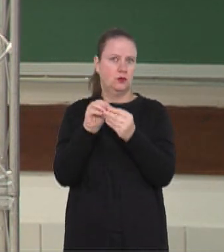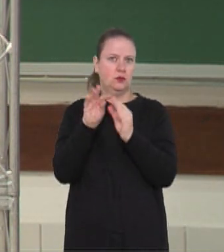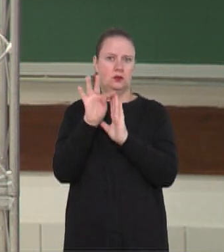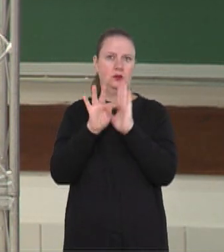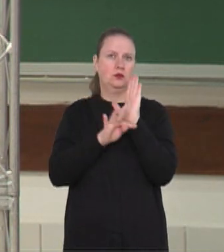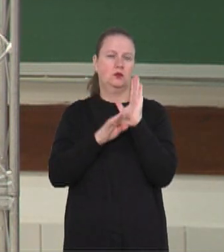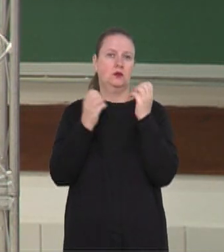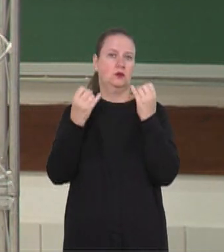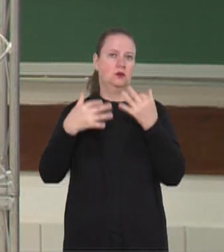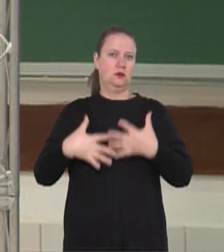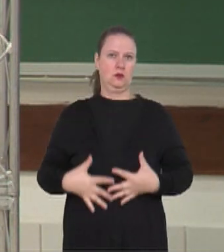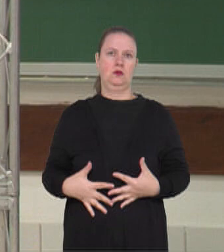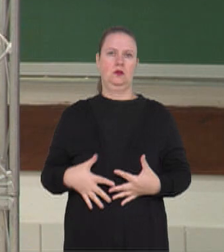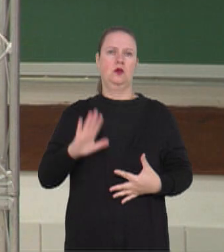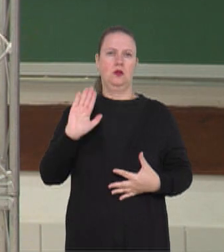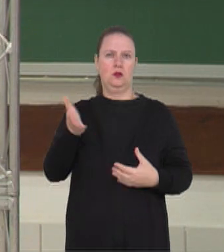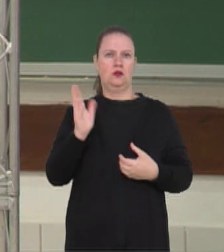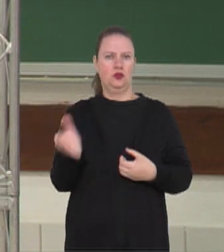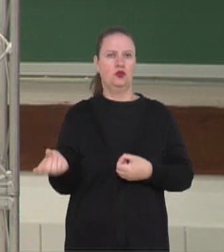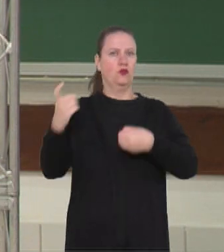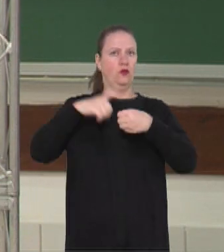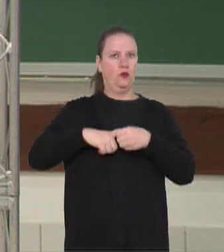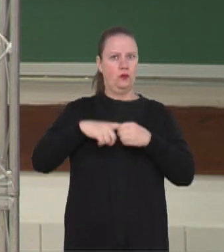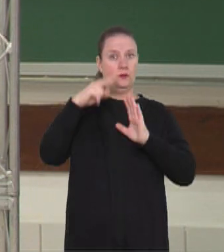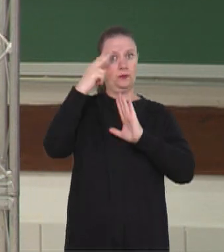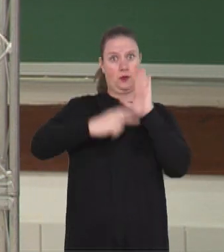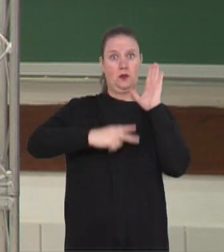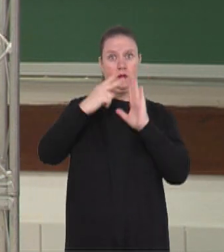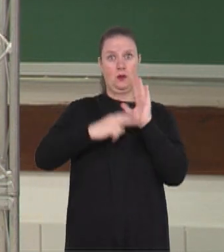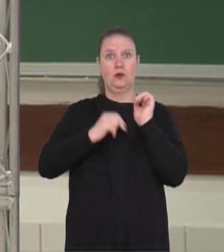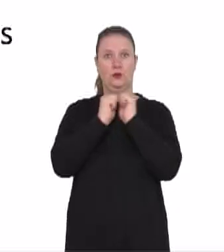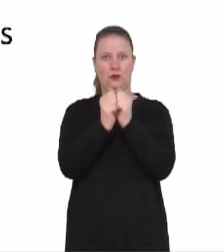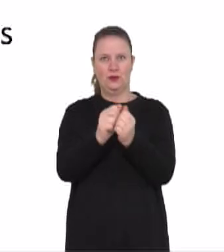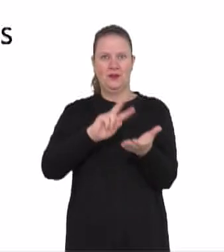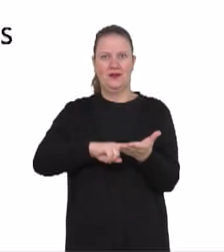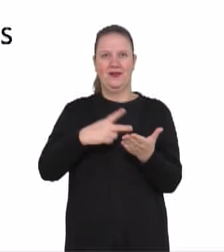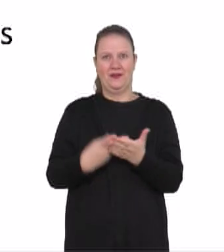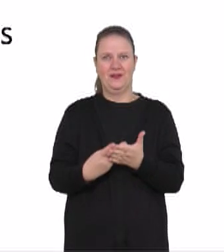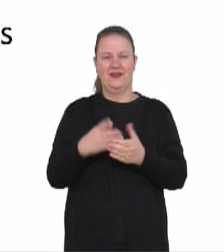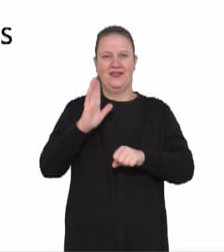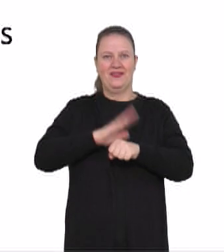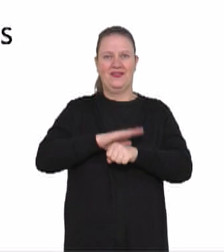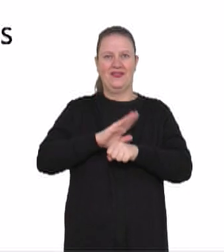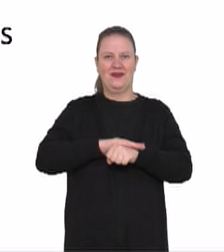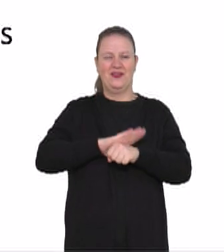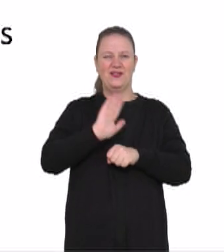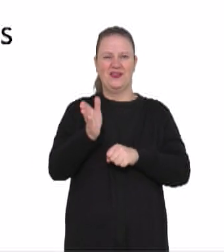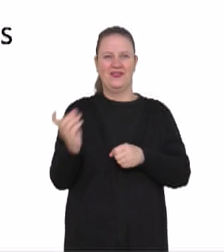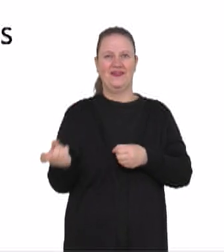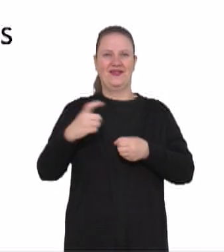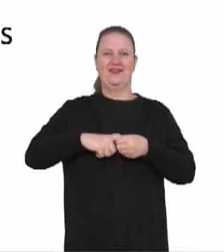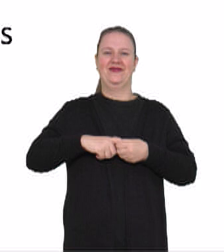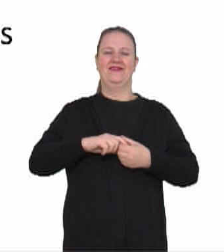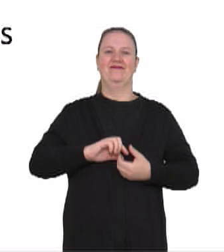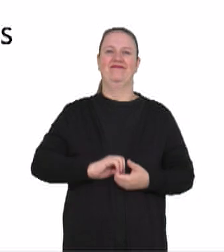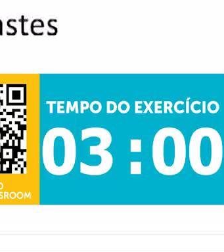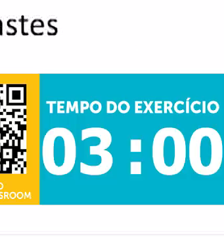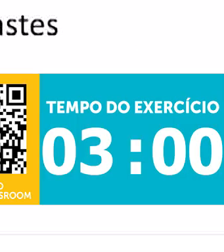falando. Que daí a gente já volta para eu ler junto com vocês e para traduzir. Então um tempinho para vocês e a gente já volta.